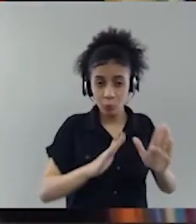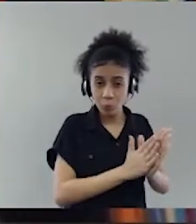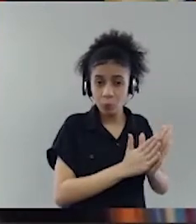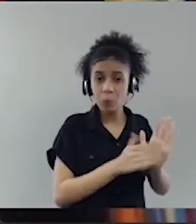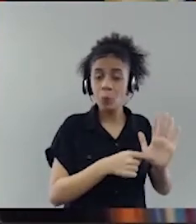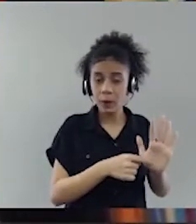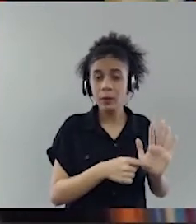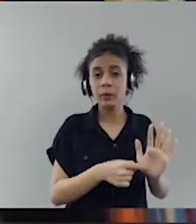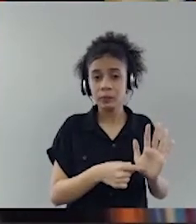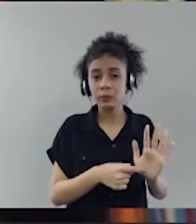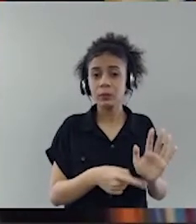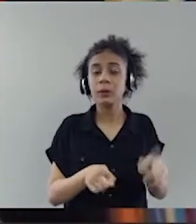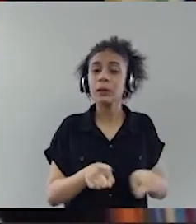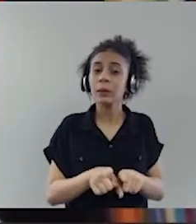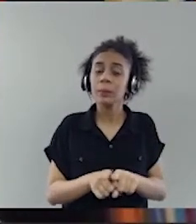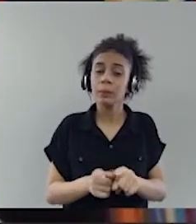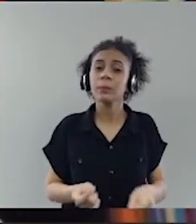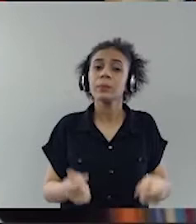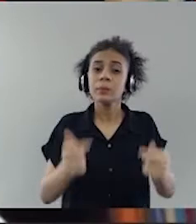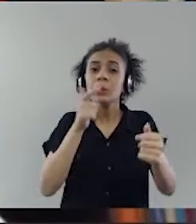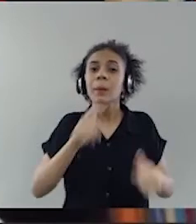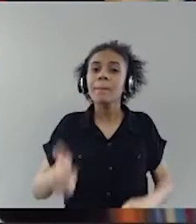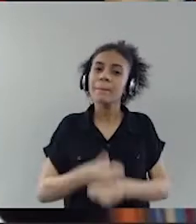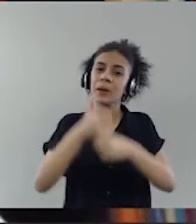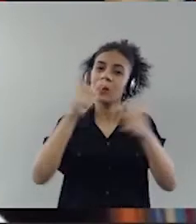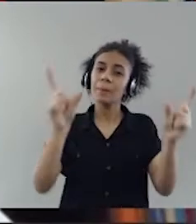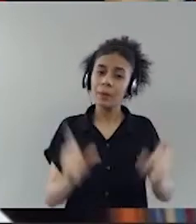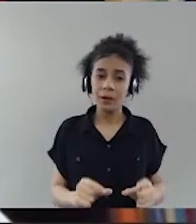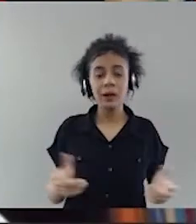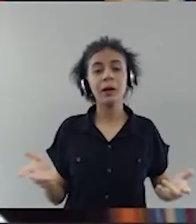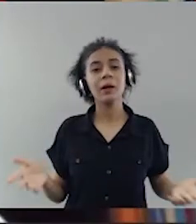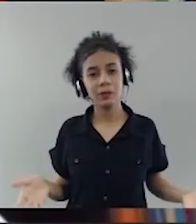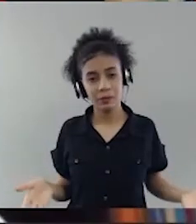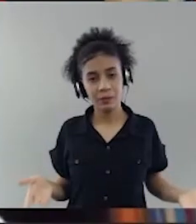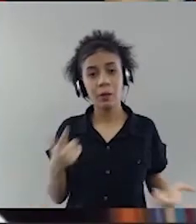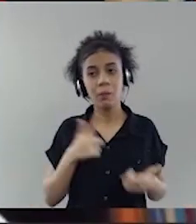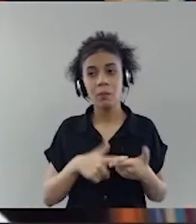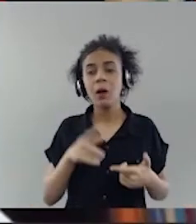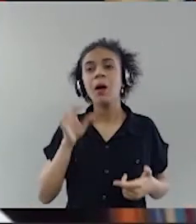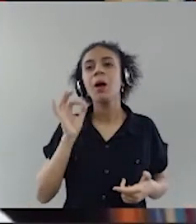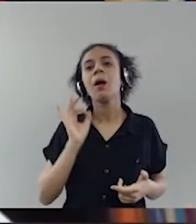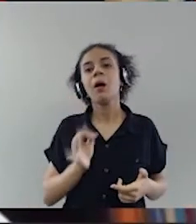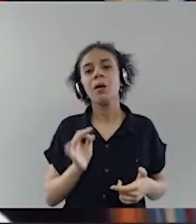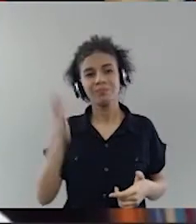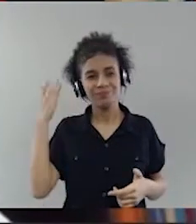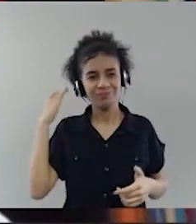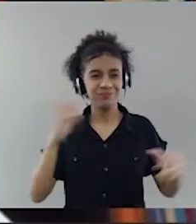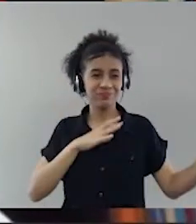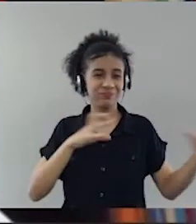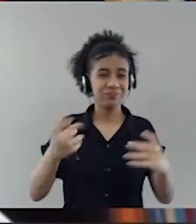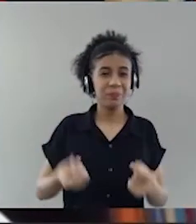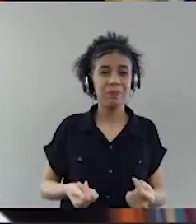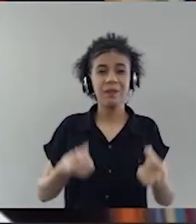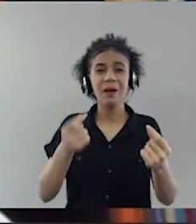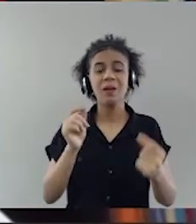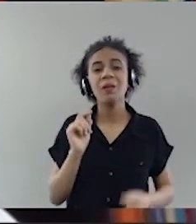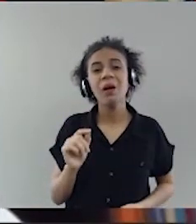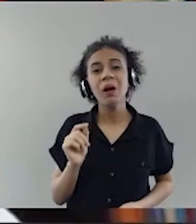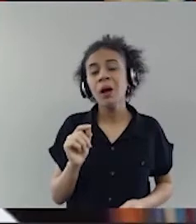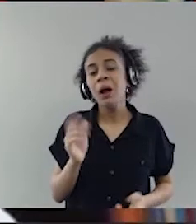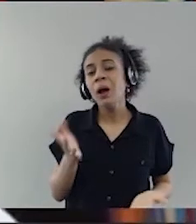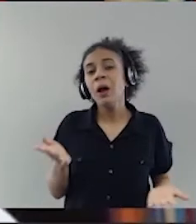do mercado, né, os preços serão melhores, porque o que foi possível assistir, inclusive, foi uma guerra de preços, na qual